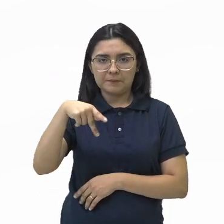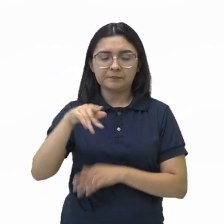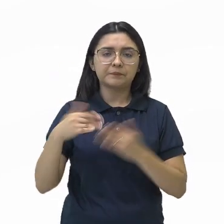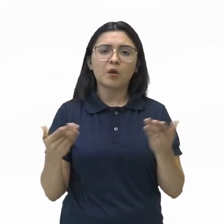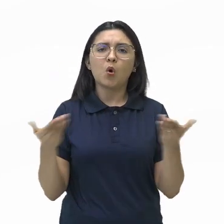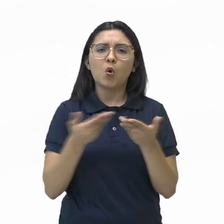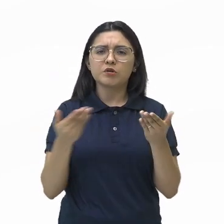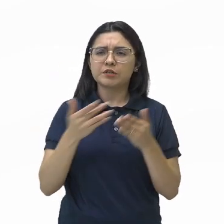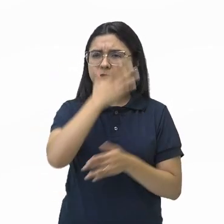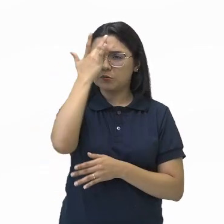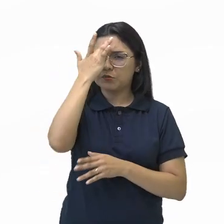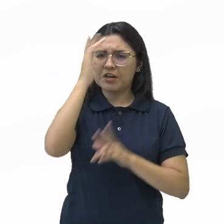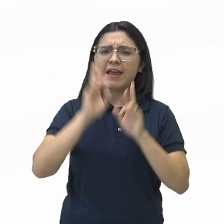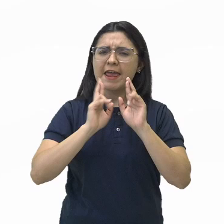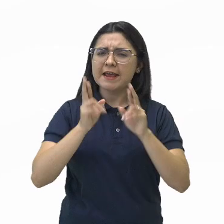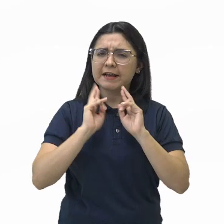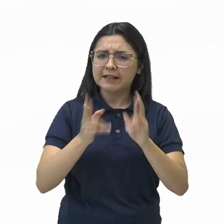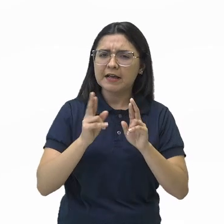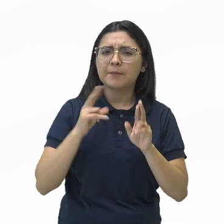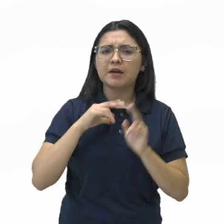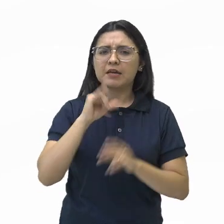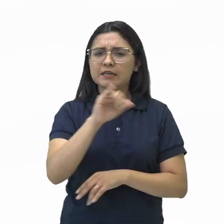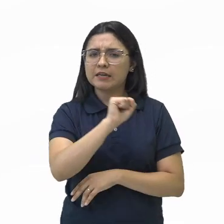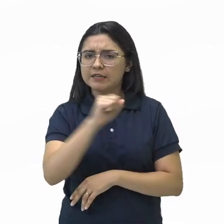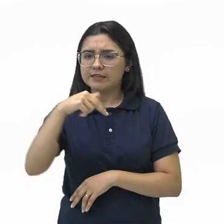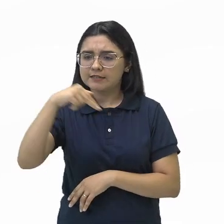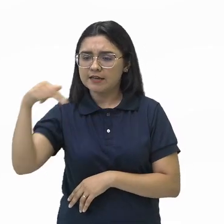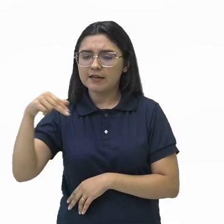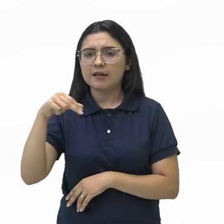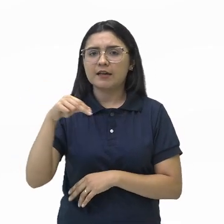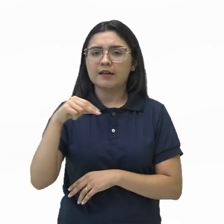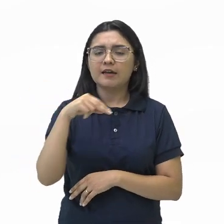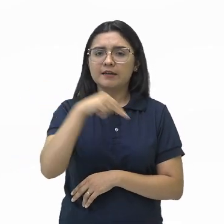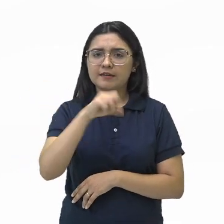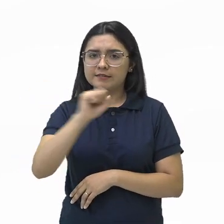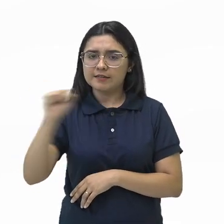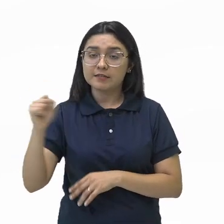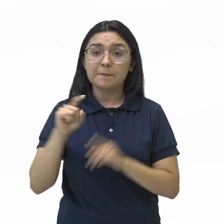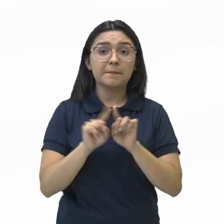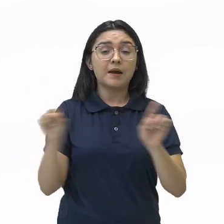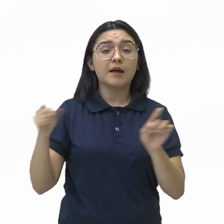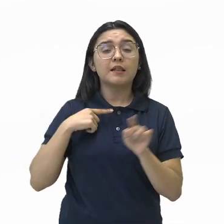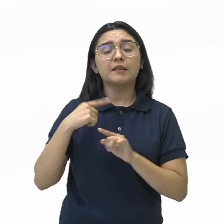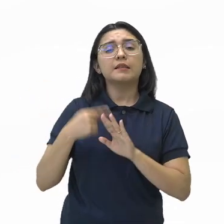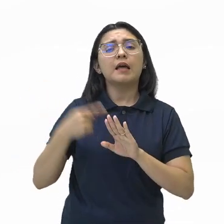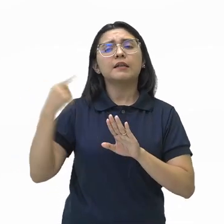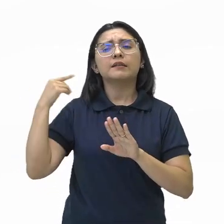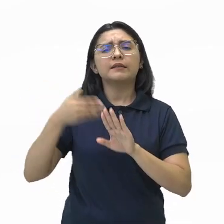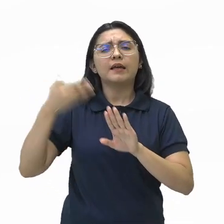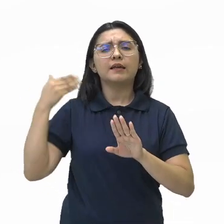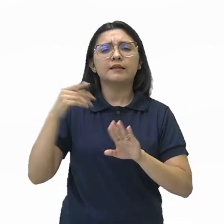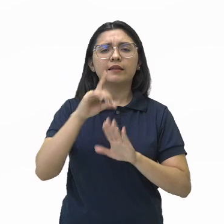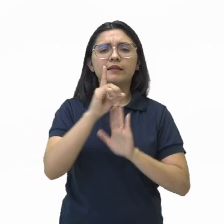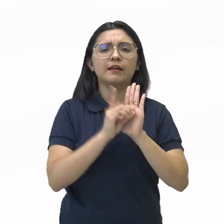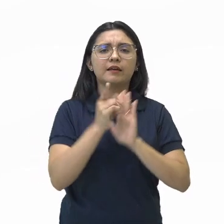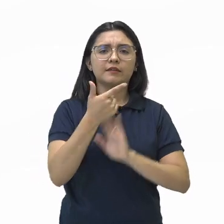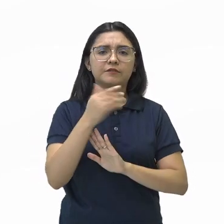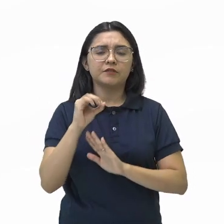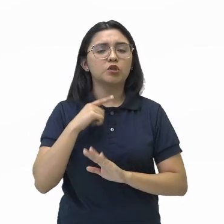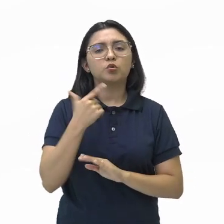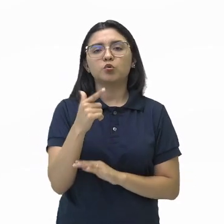de FGTS, de INSS, tudo isso aí, lá na década de 20 não existia, você não